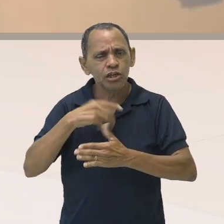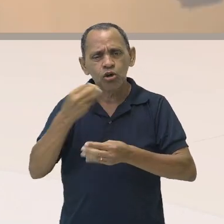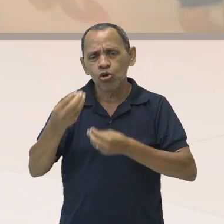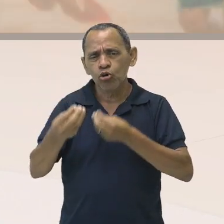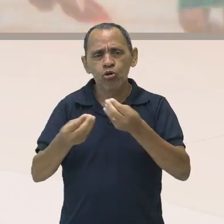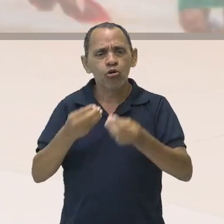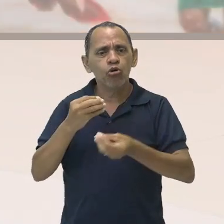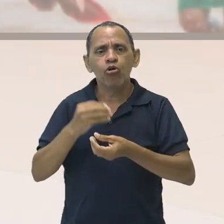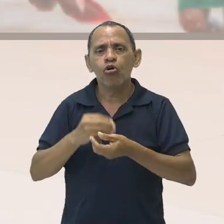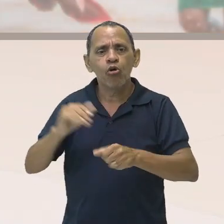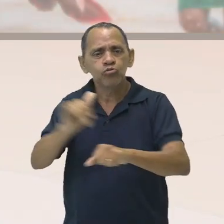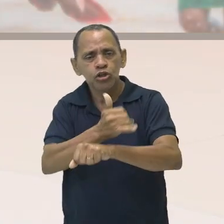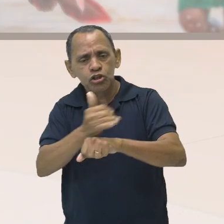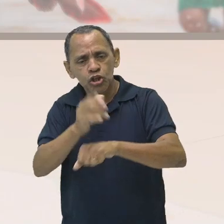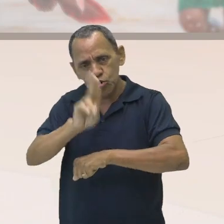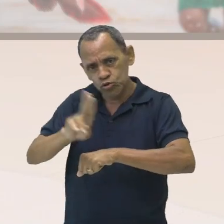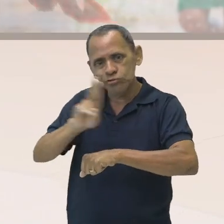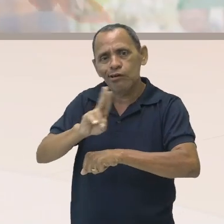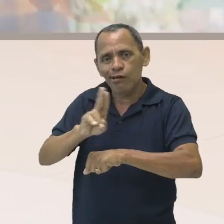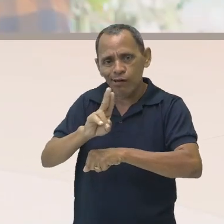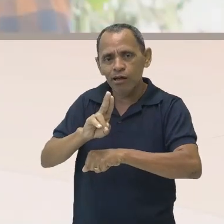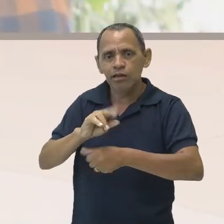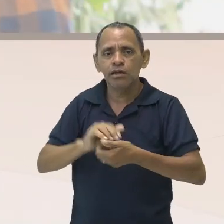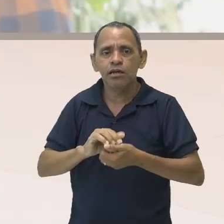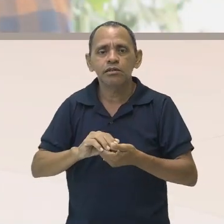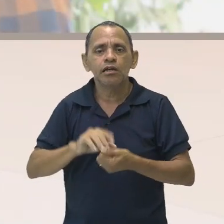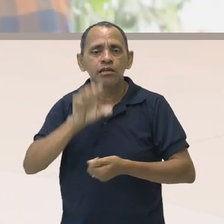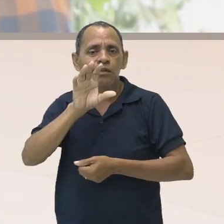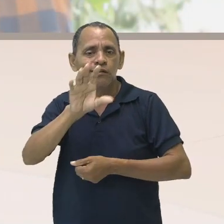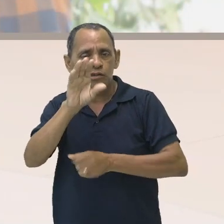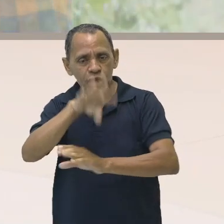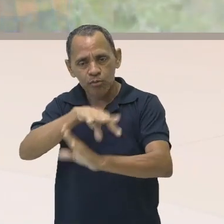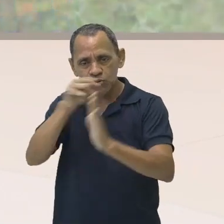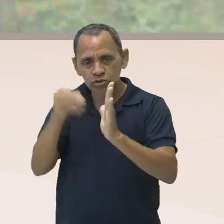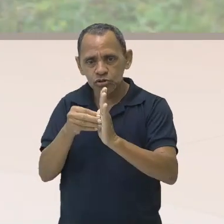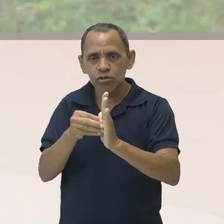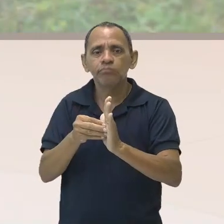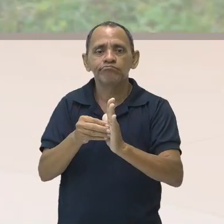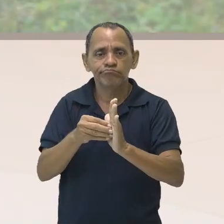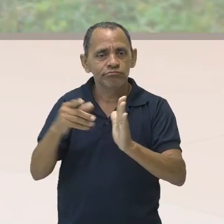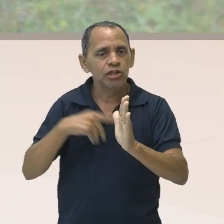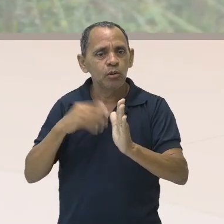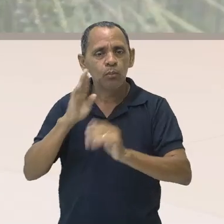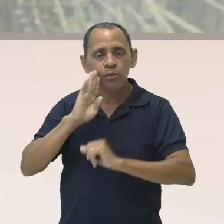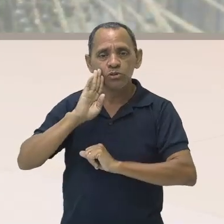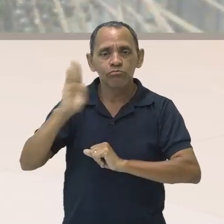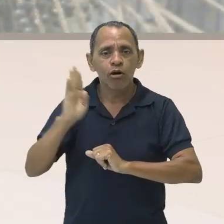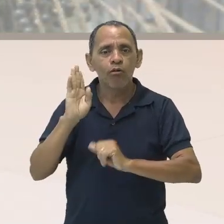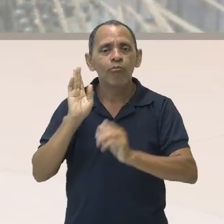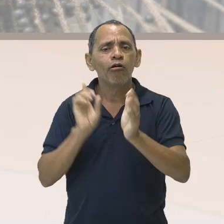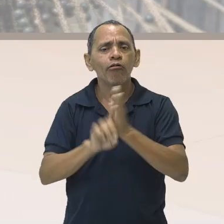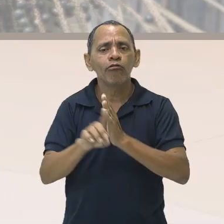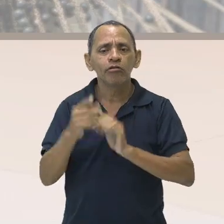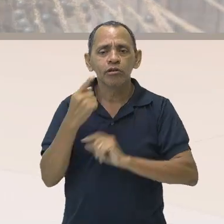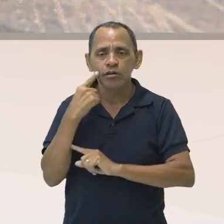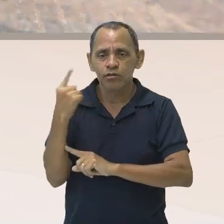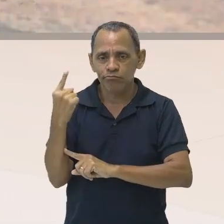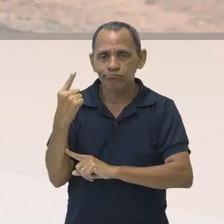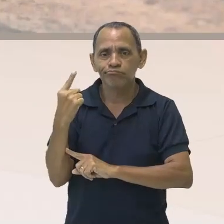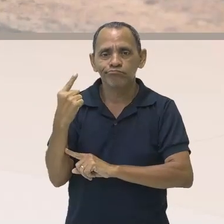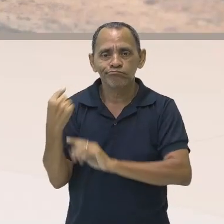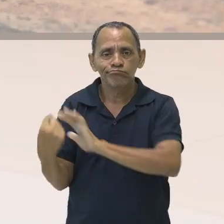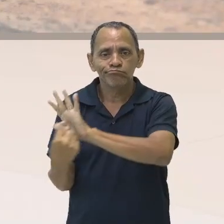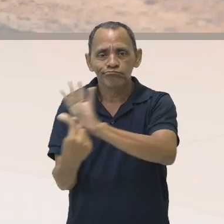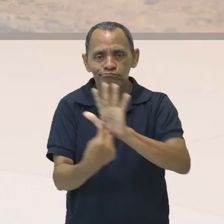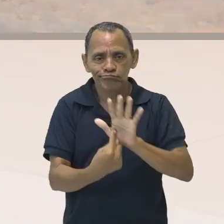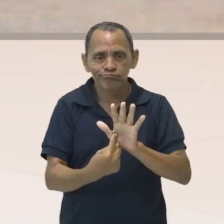da região amazônica com relação a isso. Nós temos aqui essa principal pergunta, né, que está aparecendo aqui na tela de vocês, né? Qual